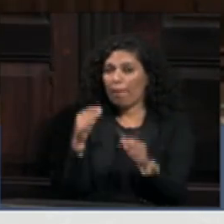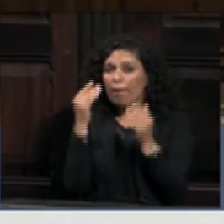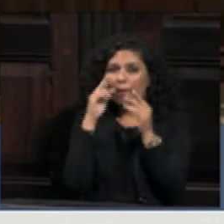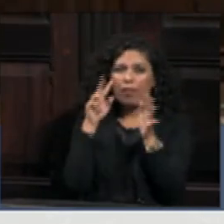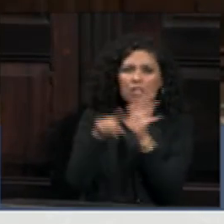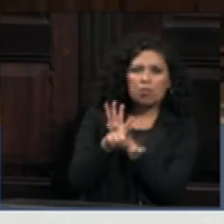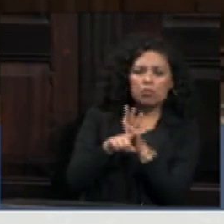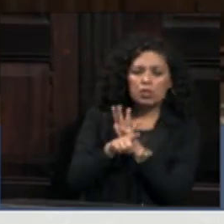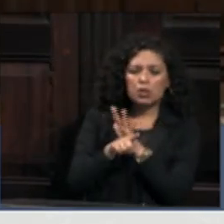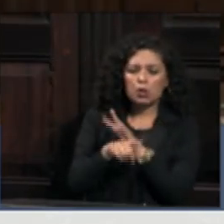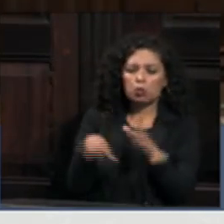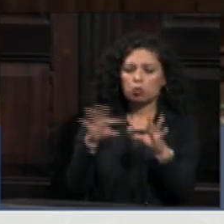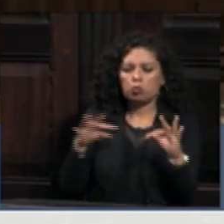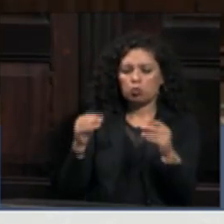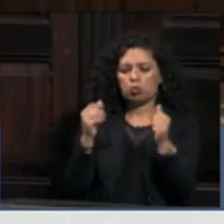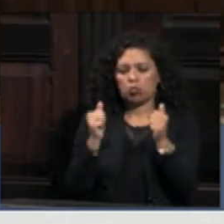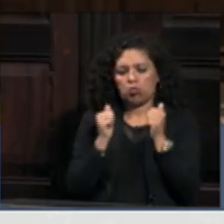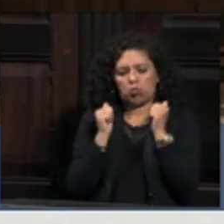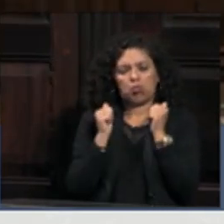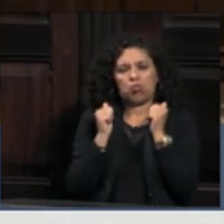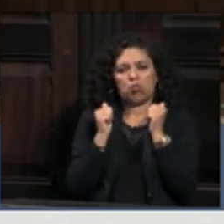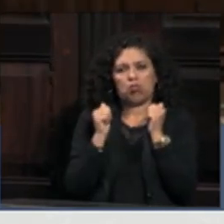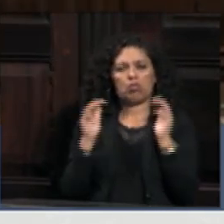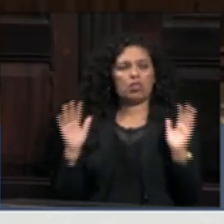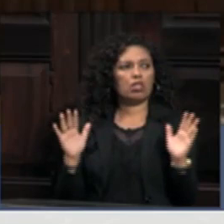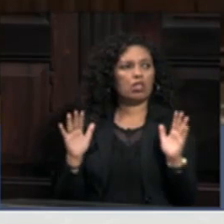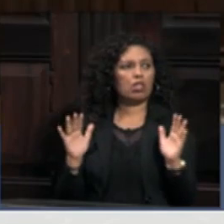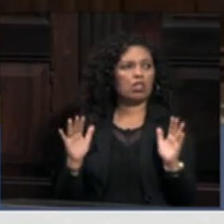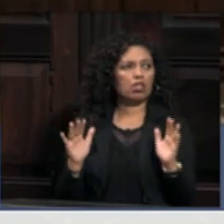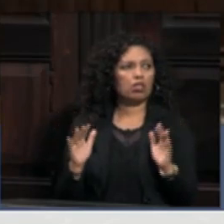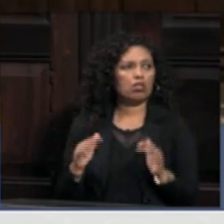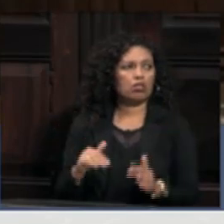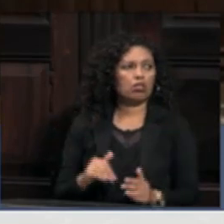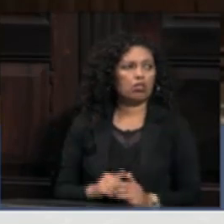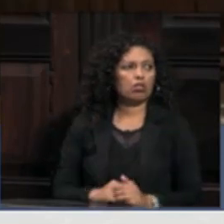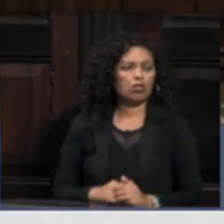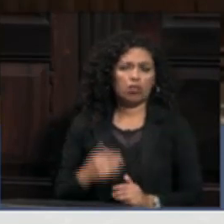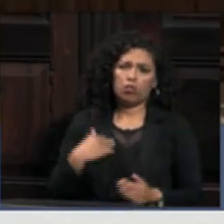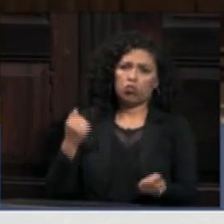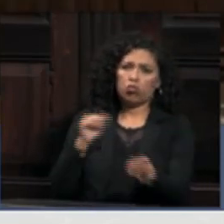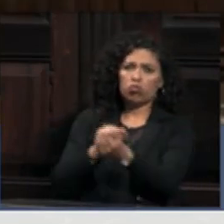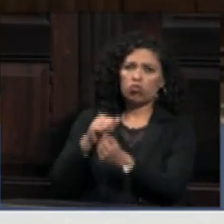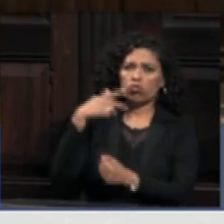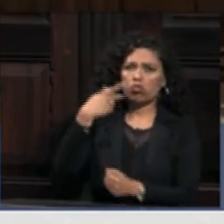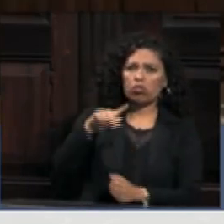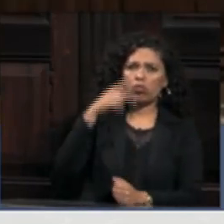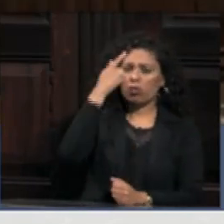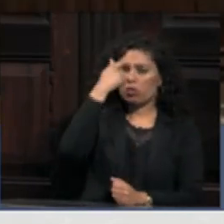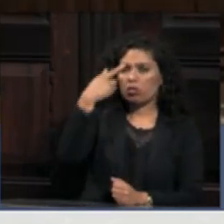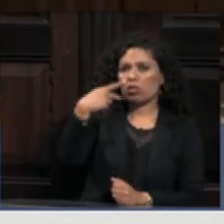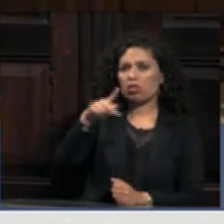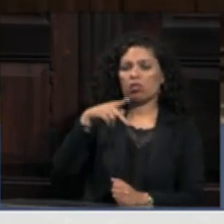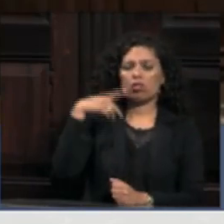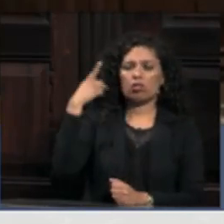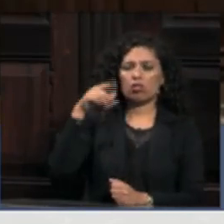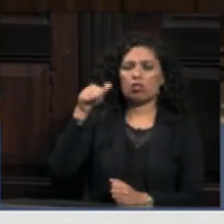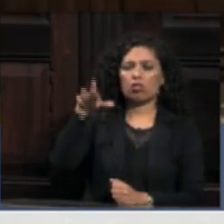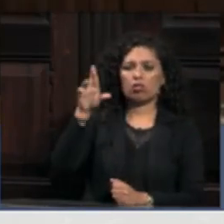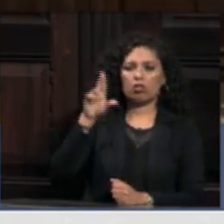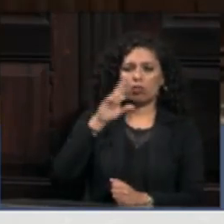fico temeroso e volto a dizer, também sou de acordo com o deputado Paulo Ramos. Eu quero que o